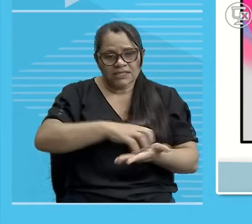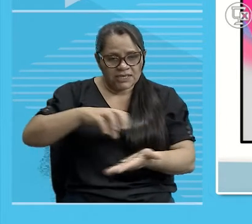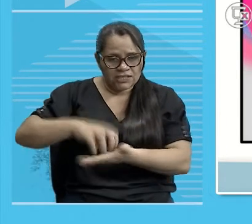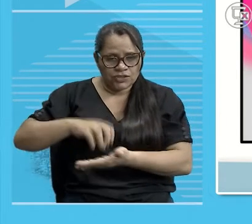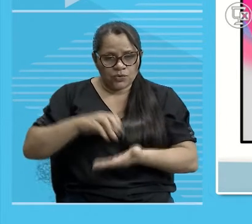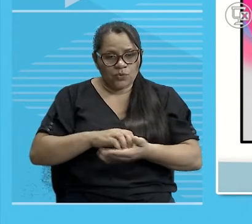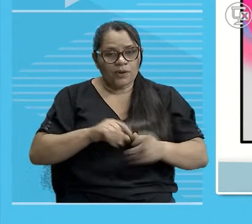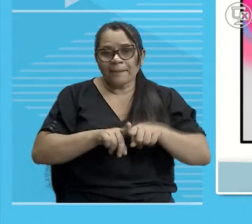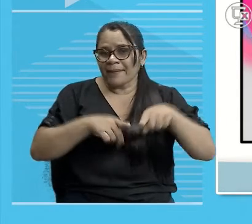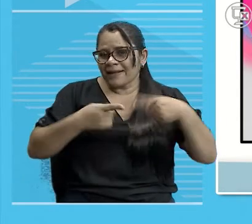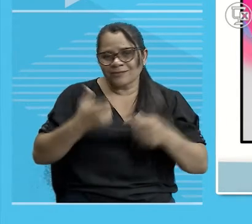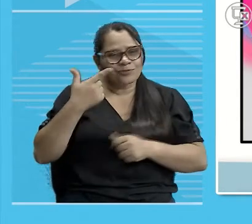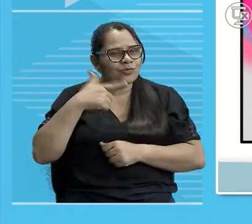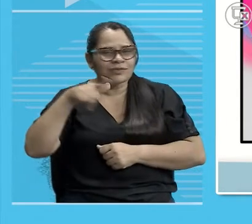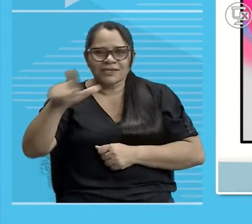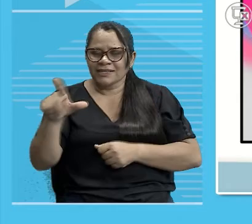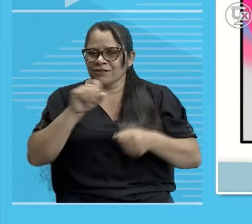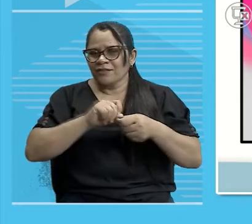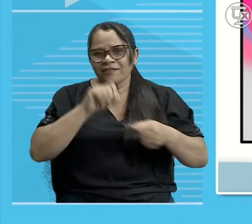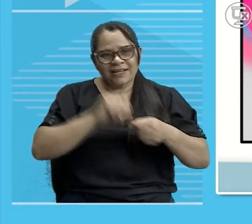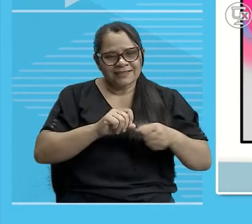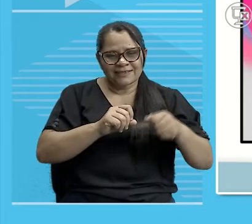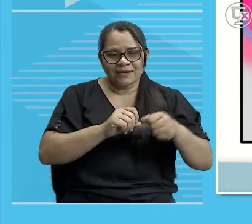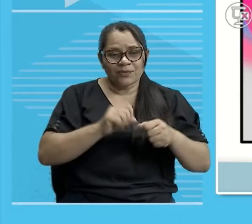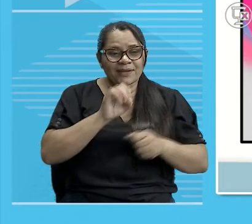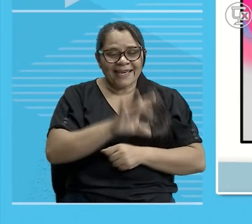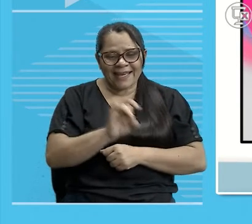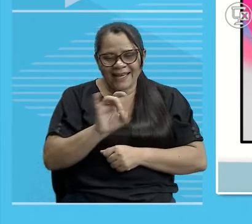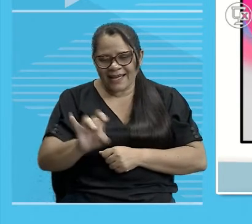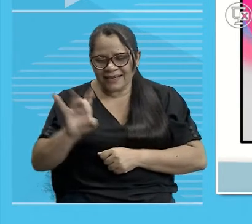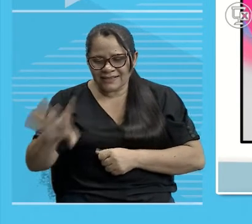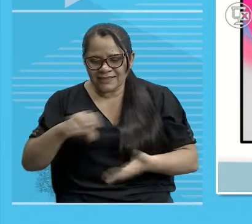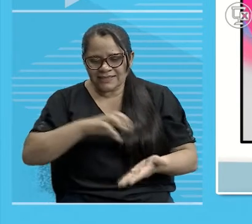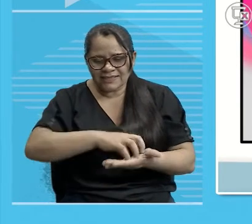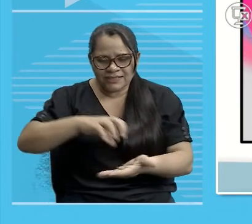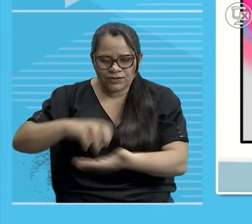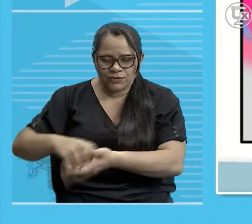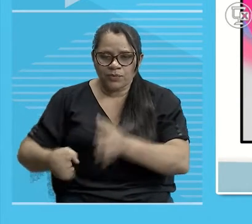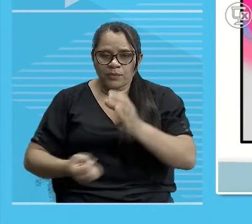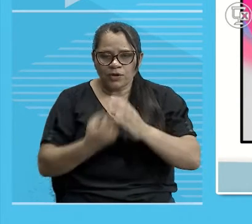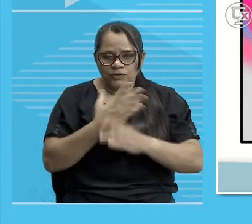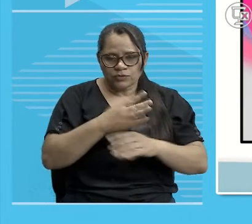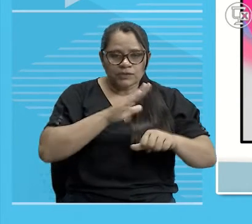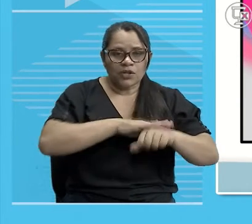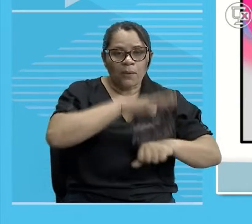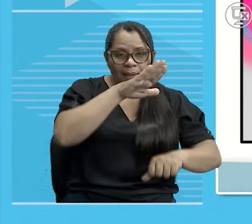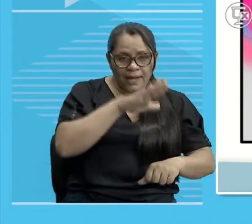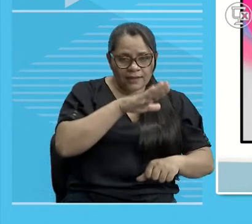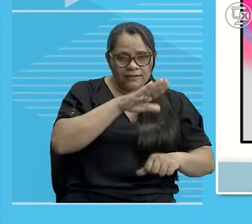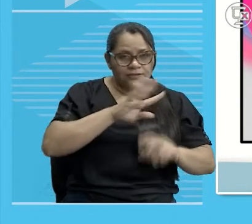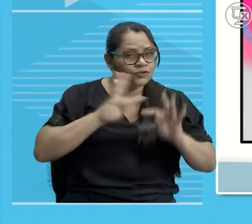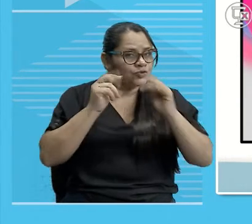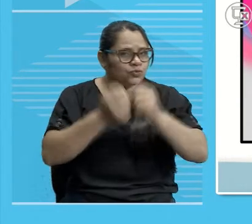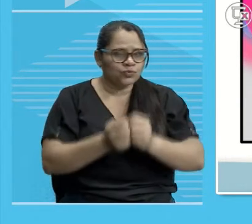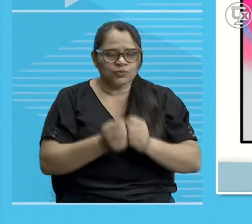com que cada setor Produza mais ou tudo que pode eu não tô conseguindo e eu